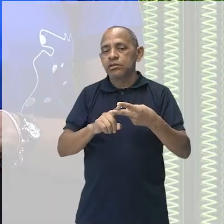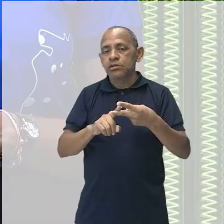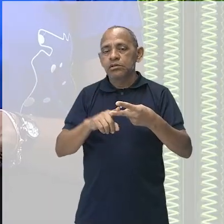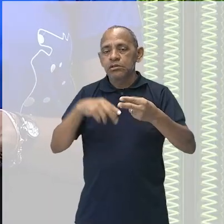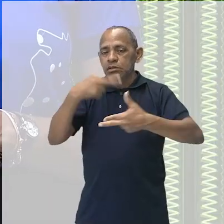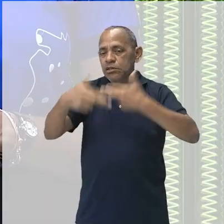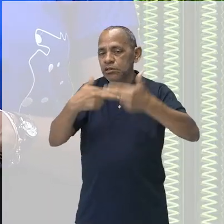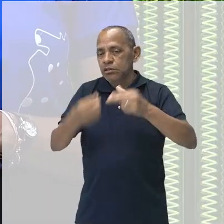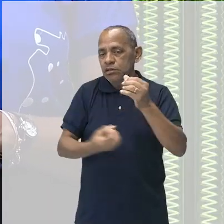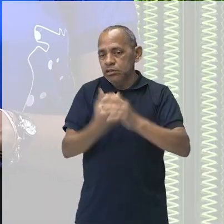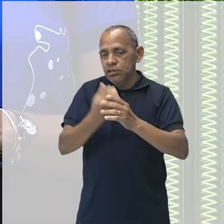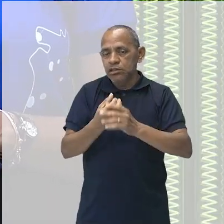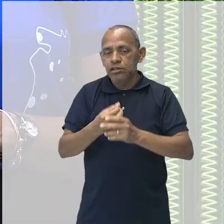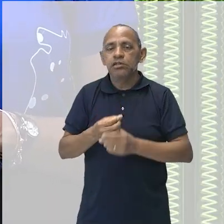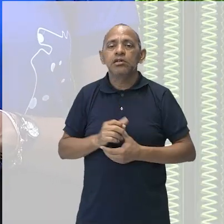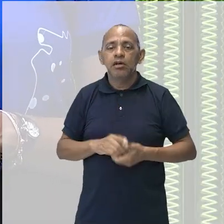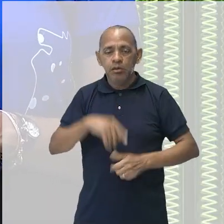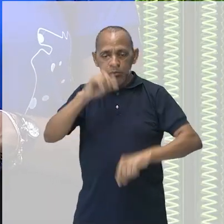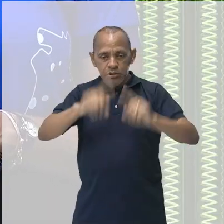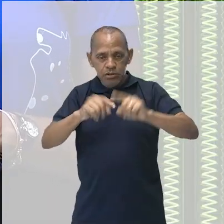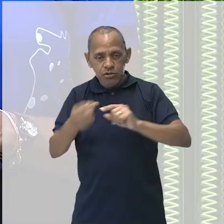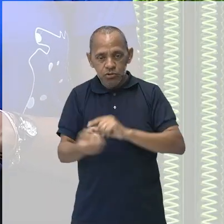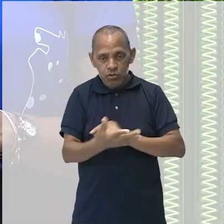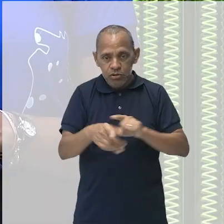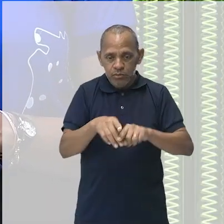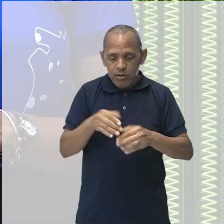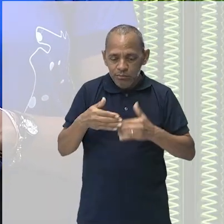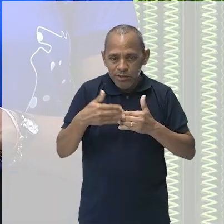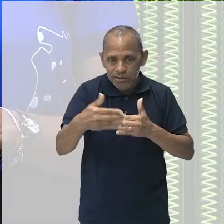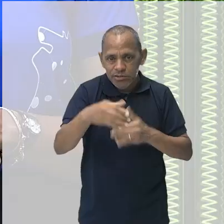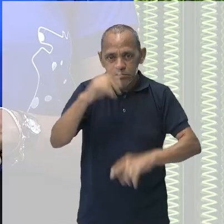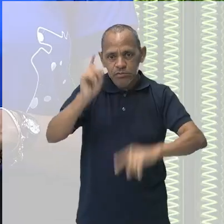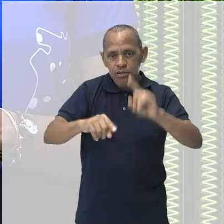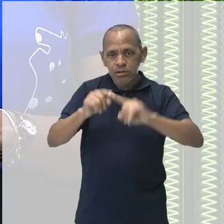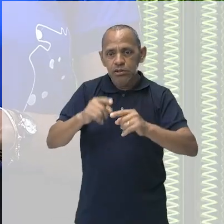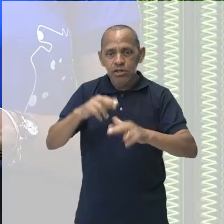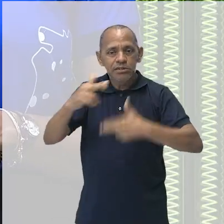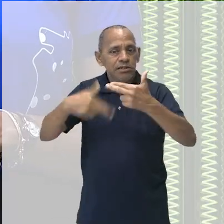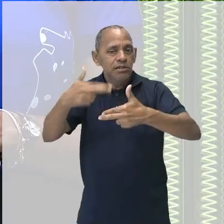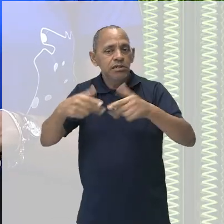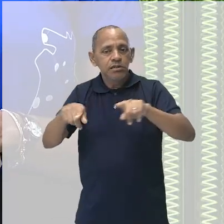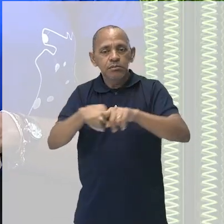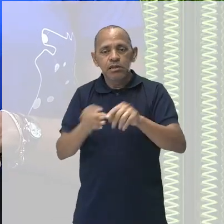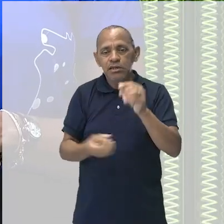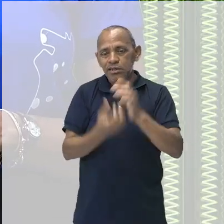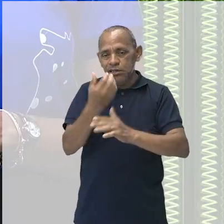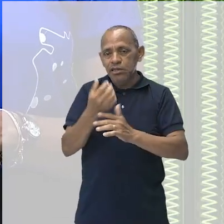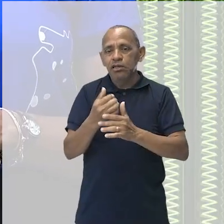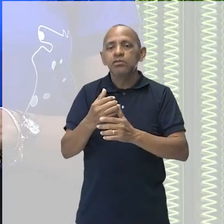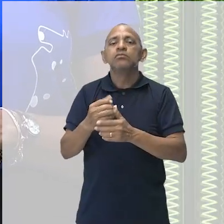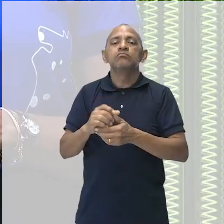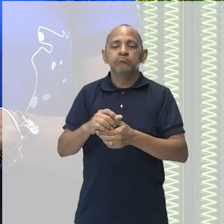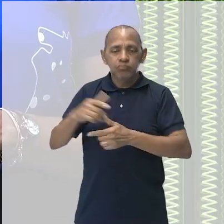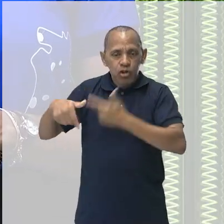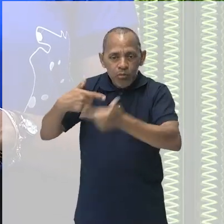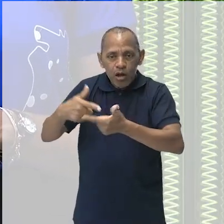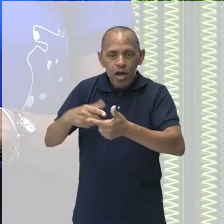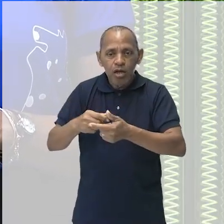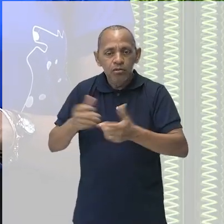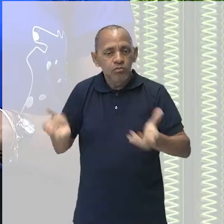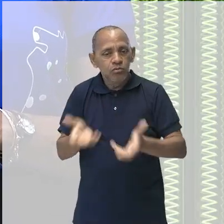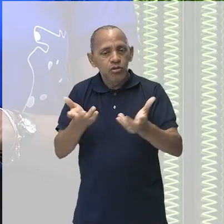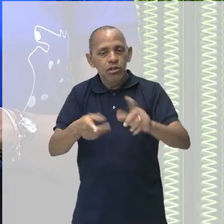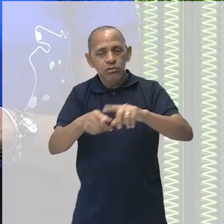gera novos produtos a partir de materiais reaproveitados, criando empregos e estimulando